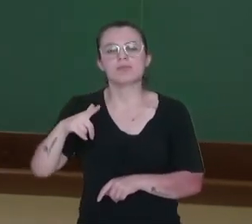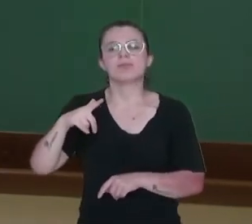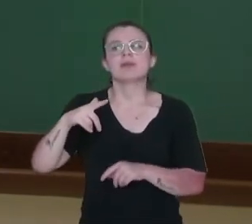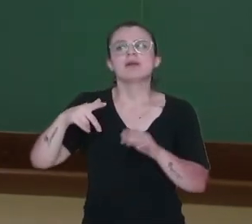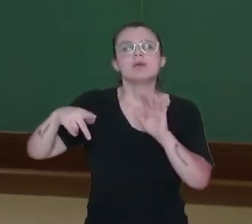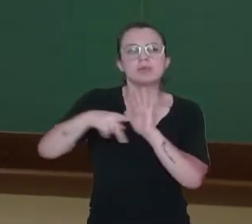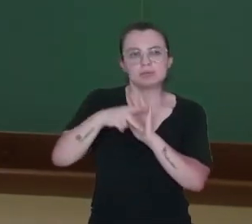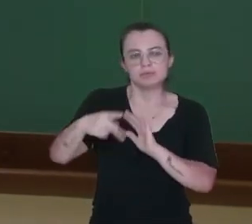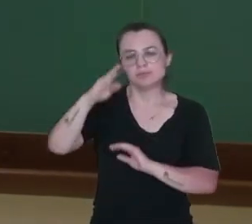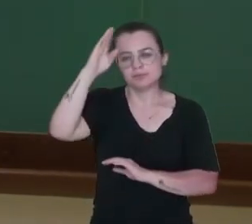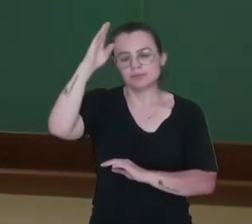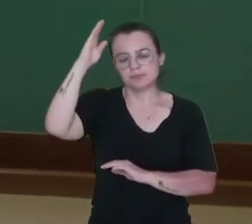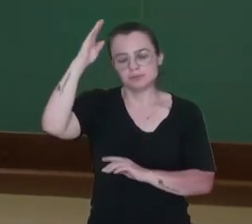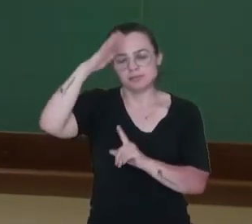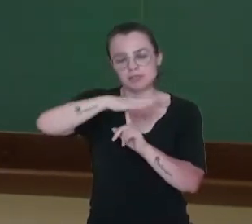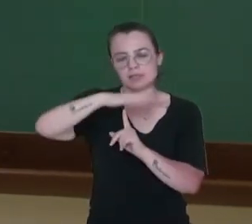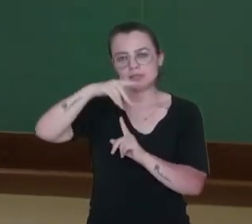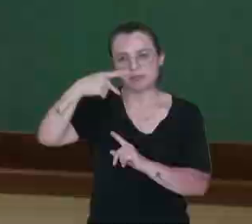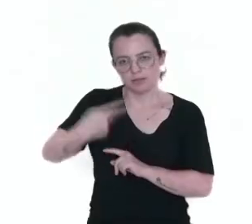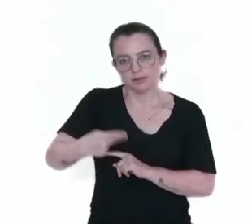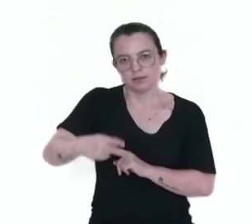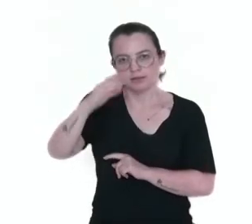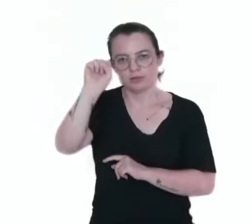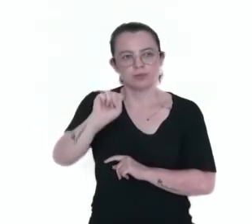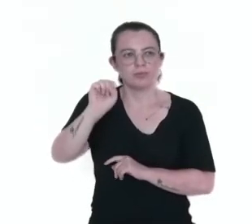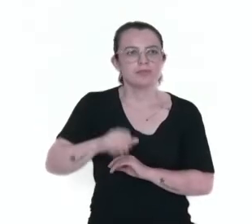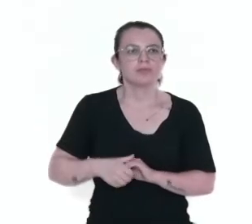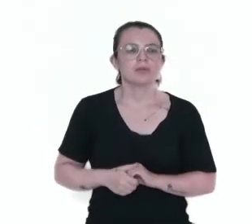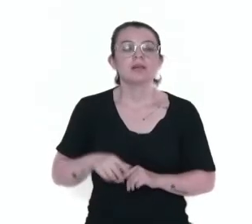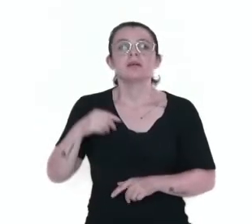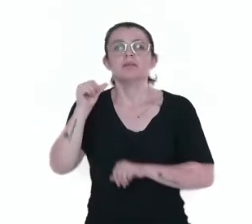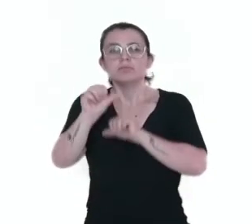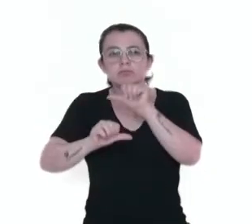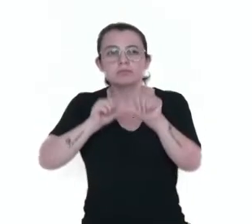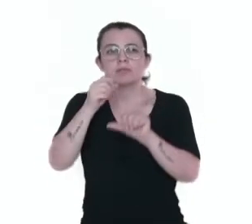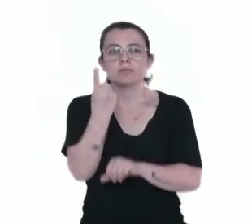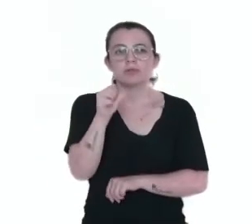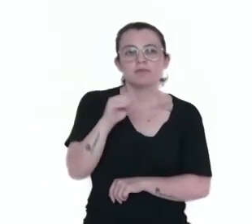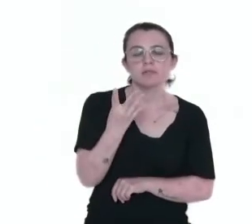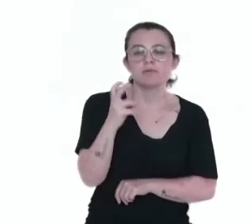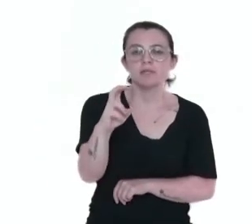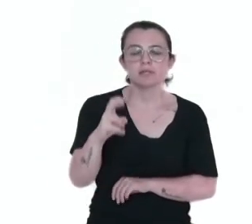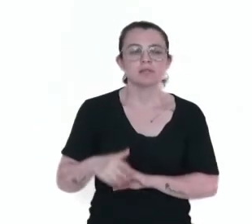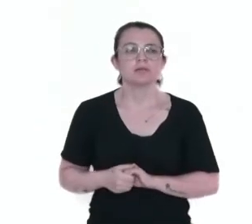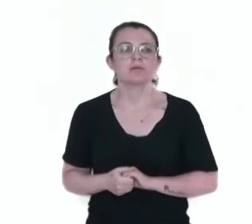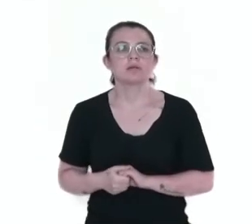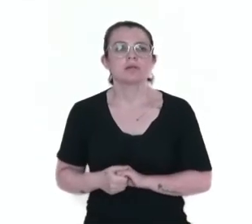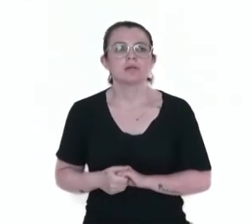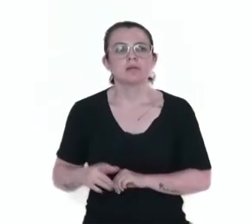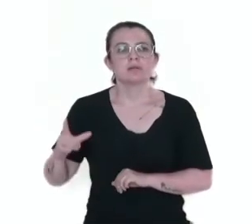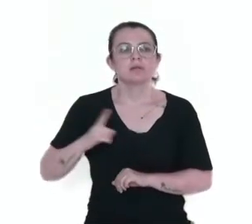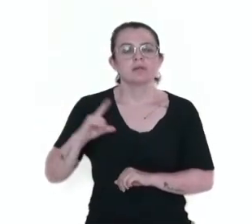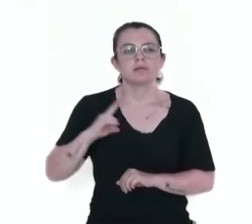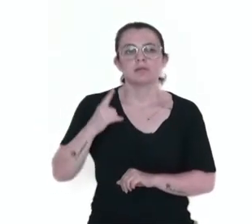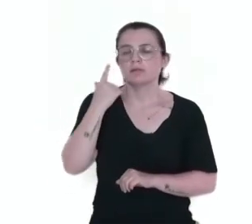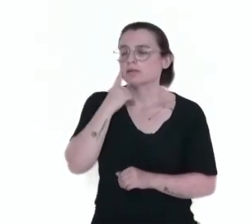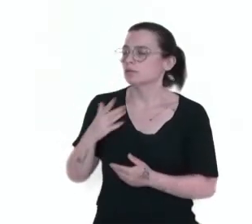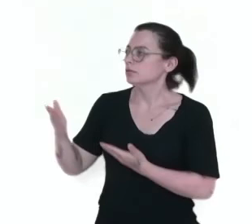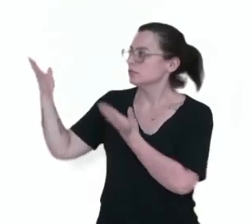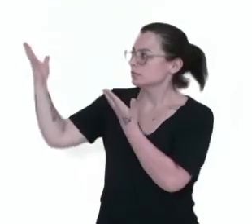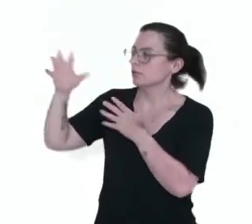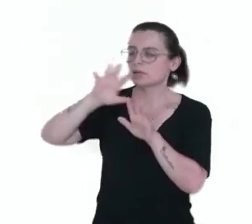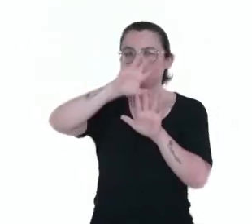E aí nós vamos ter outras regionalizações ao longo do tempo. Em 1945, nós temos regiões